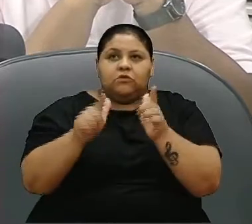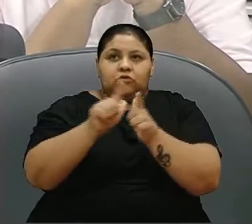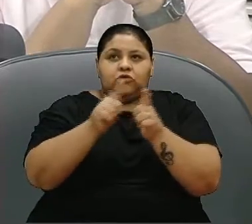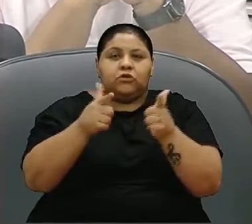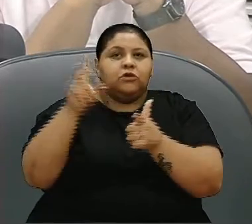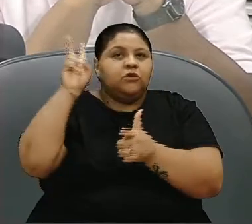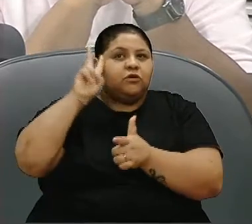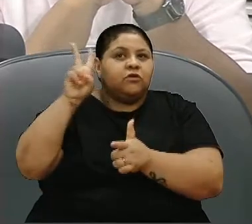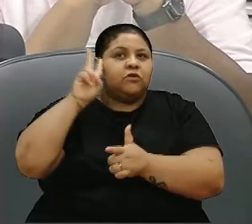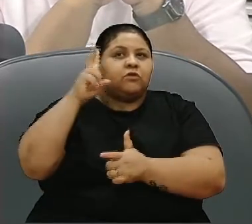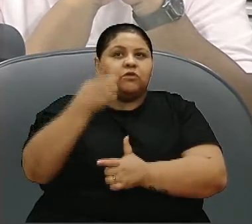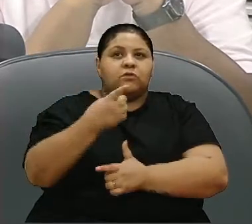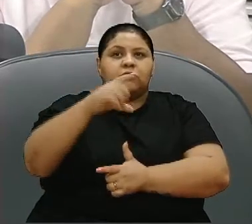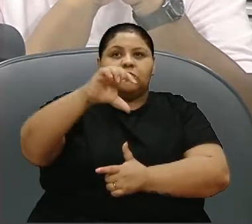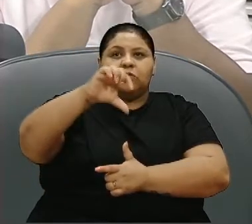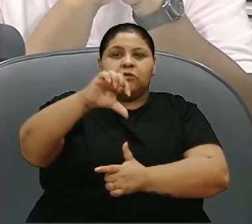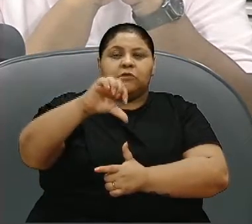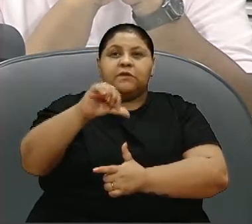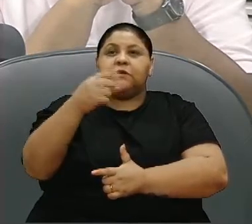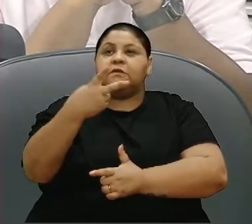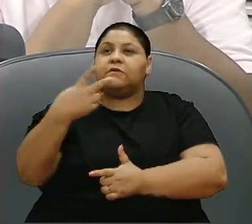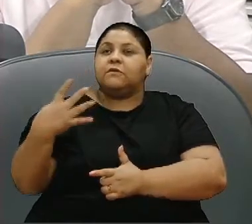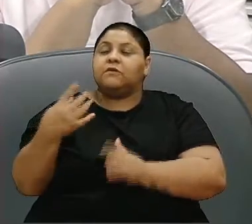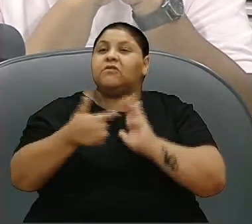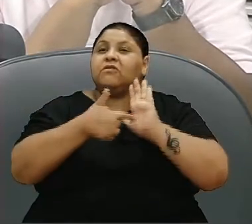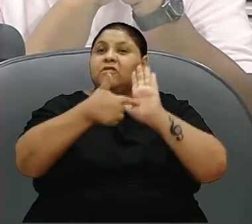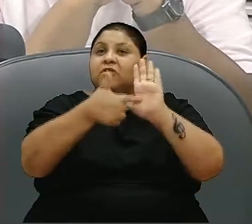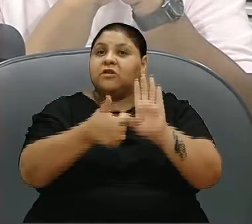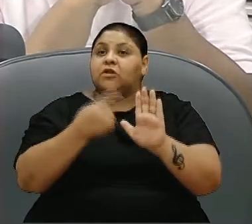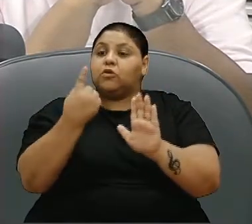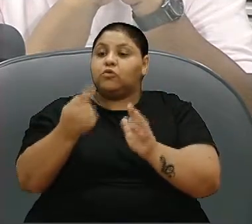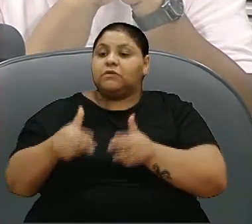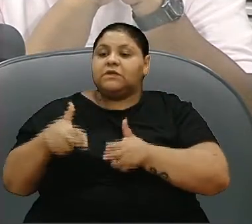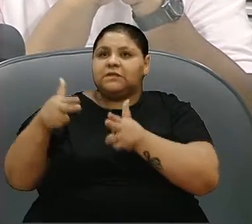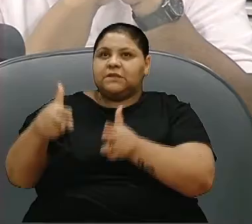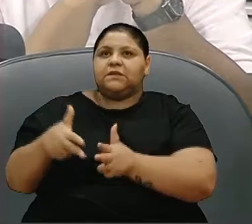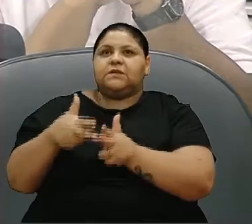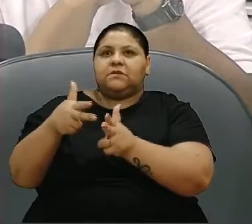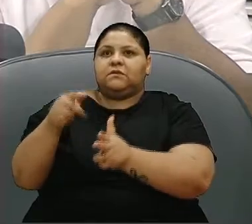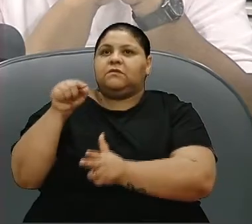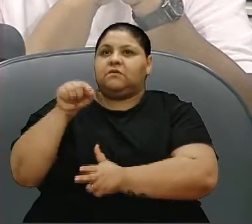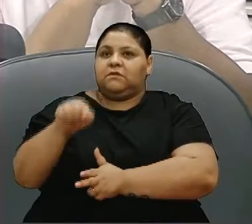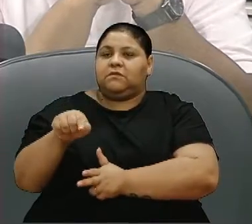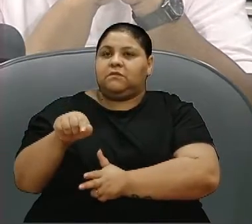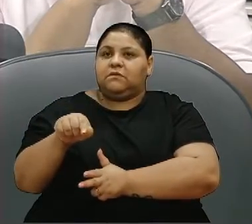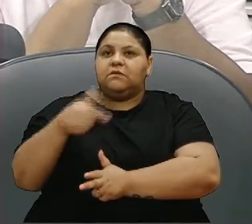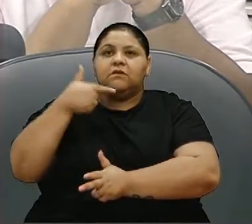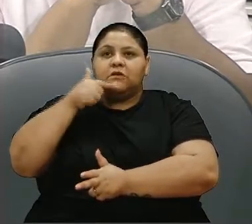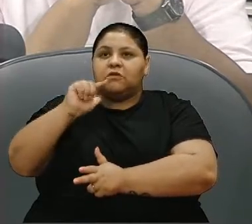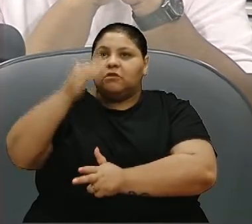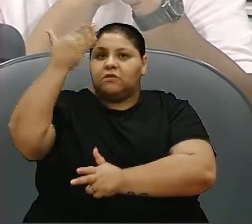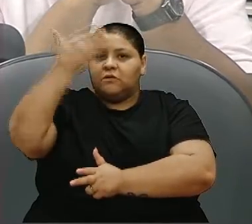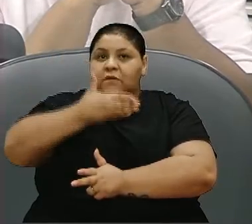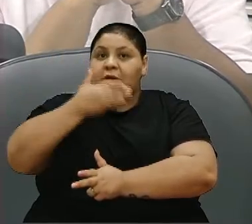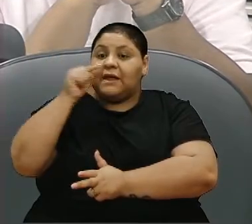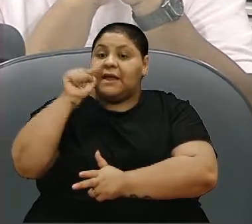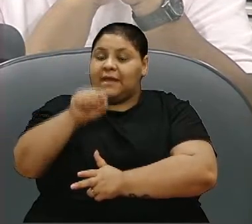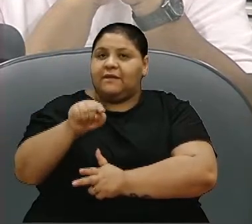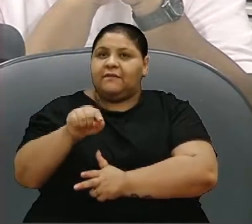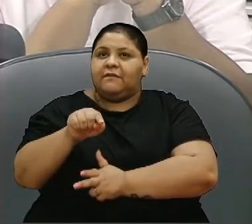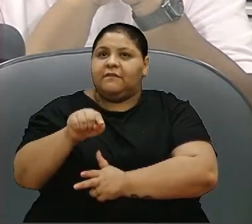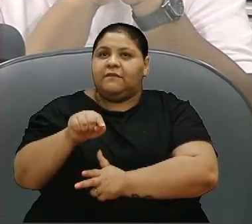de 1924, onde mostra que um desses trens, não se consegue comprovar que este específico,